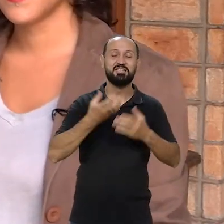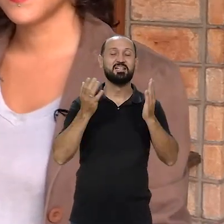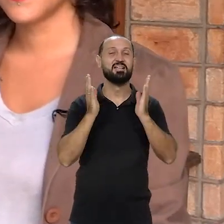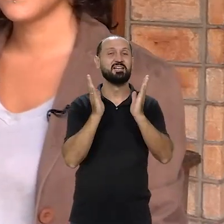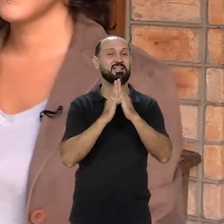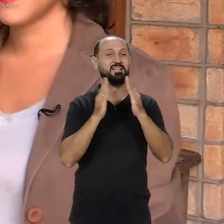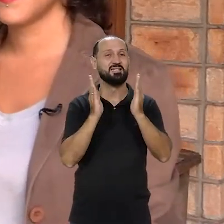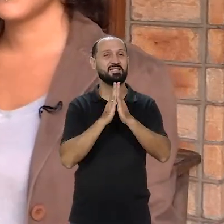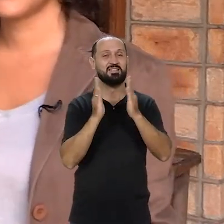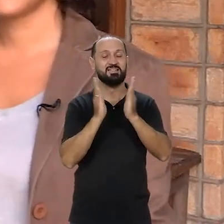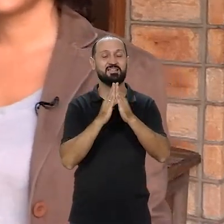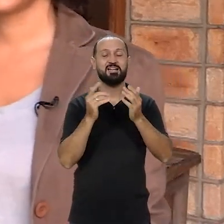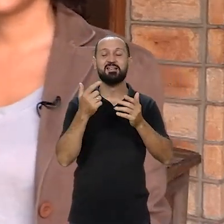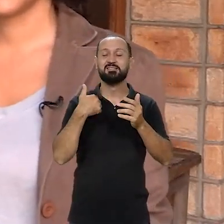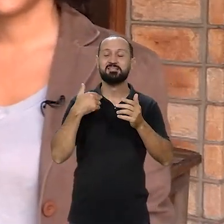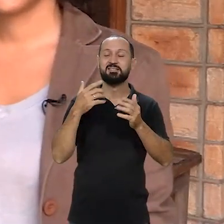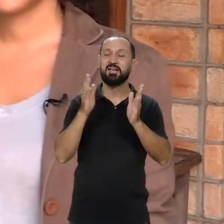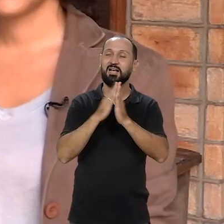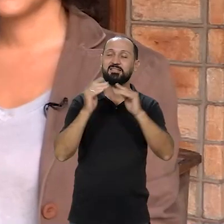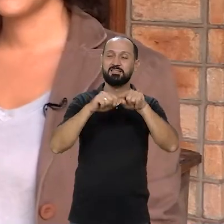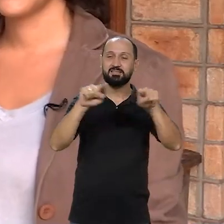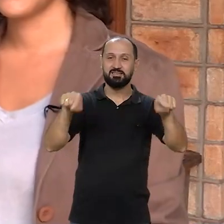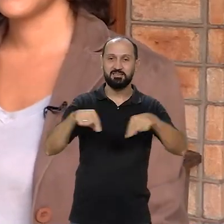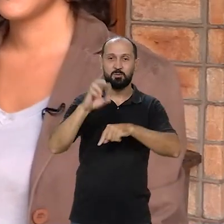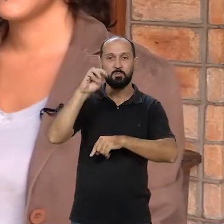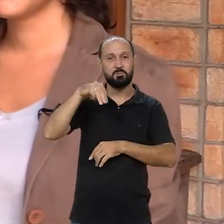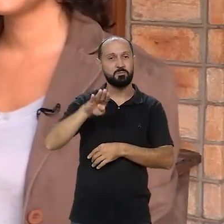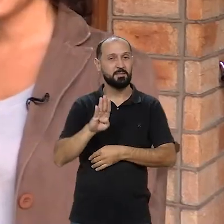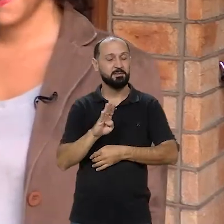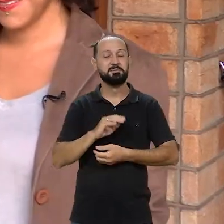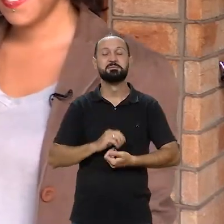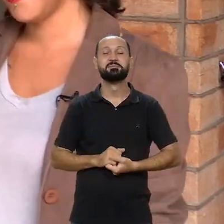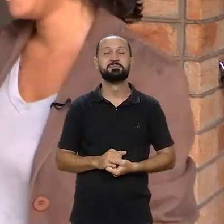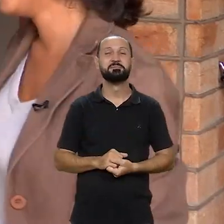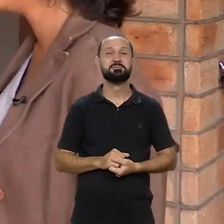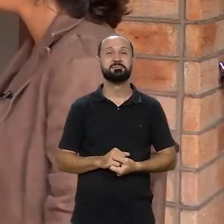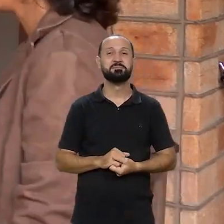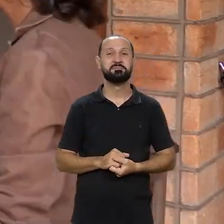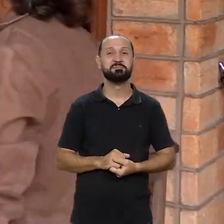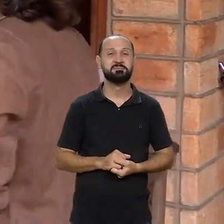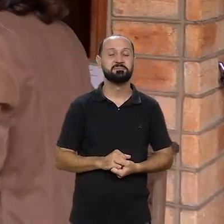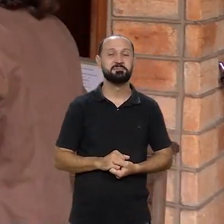aqui pela Casa Quintal, né, Manuel de Barros.